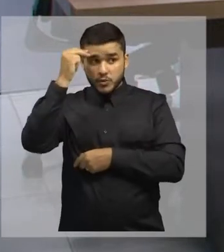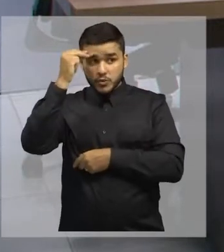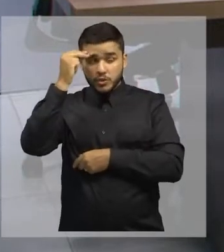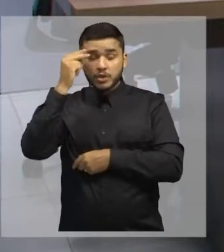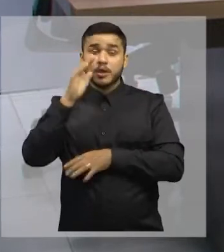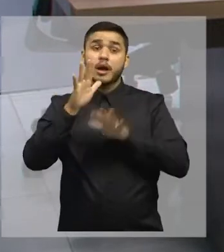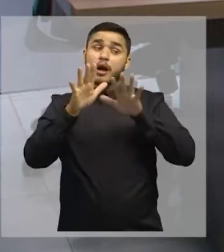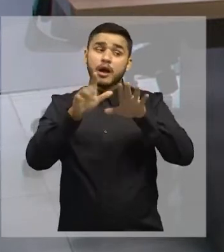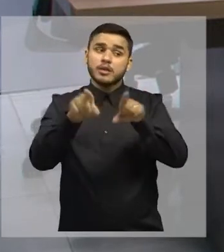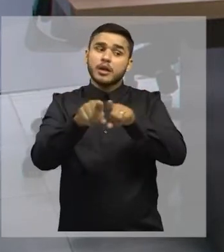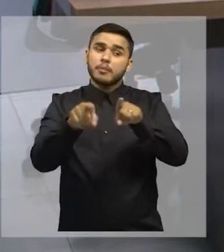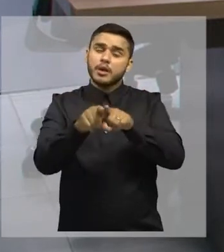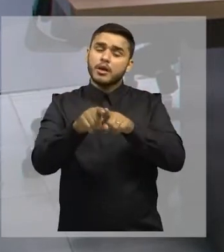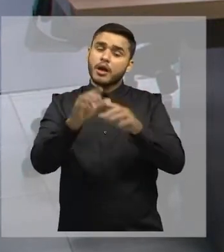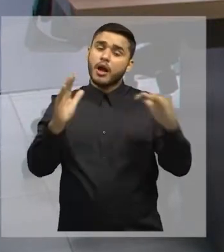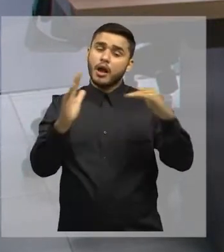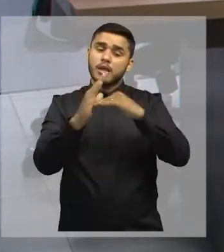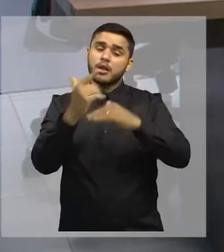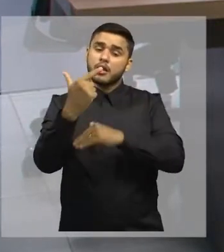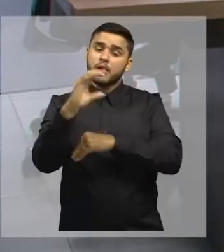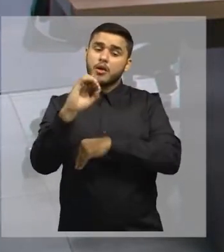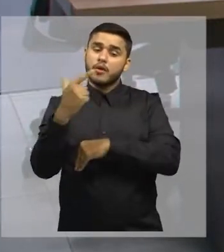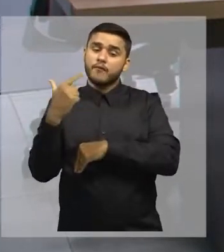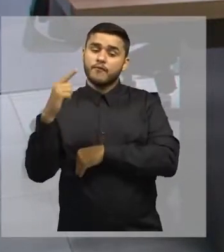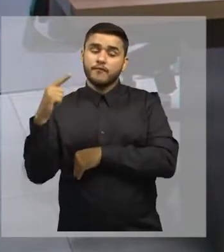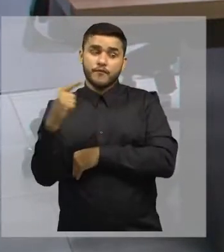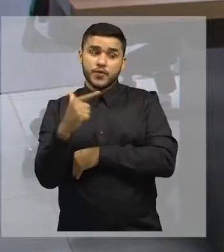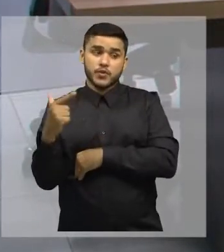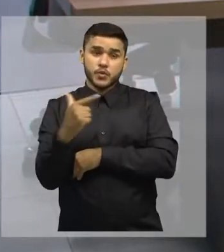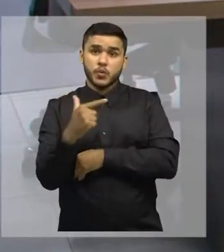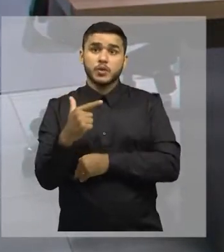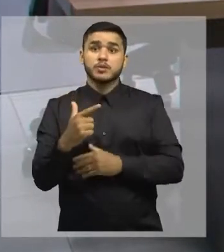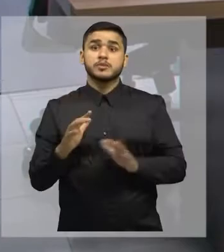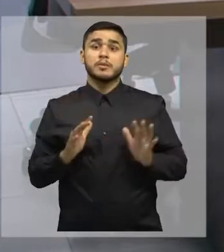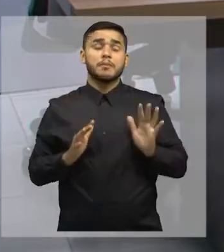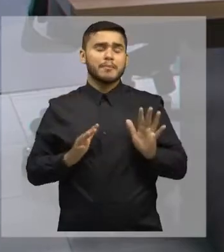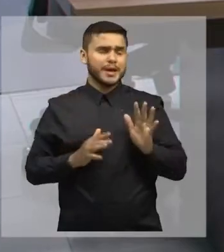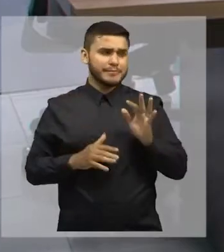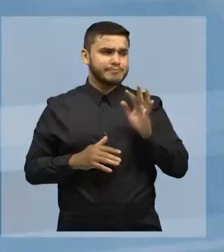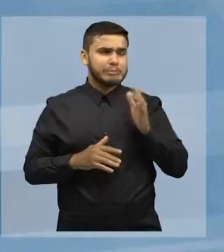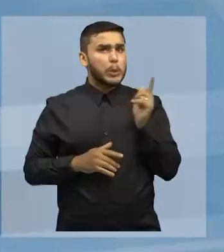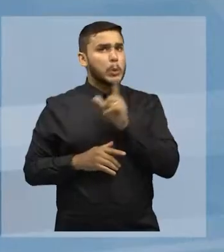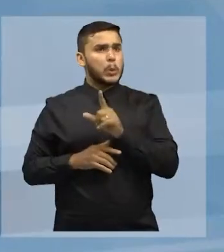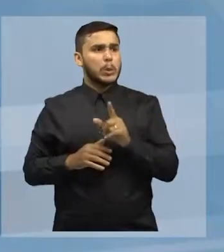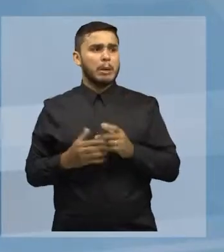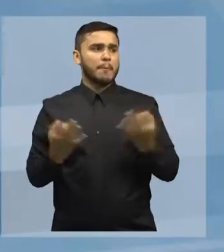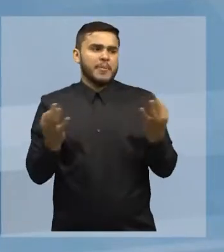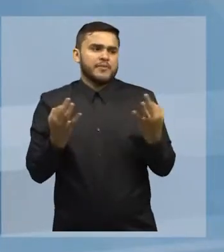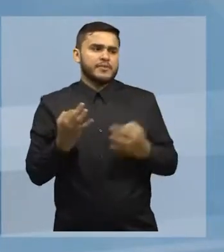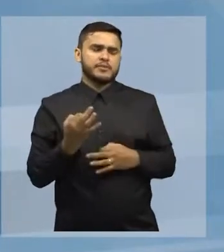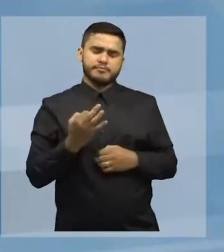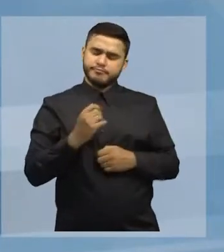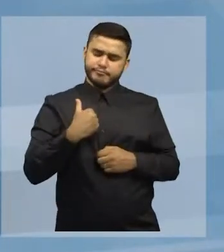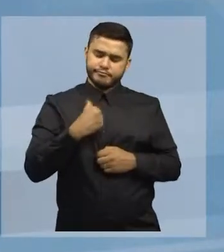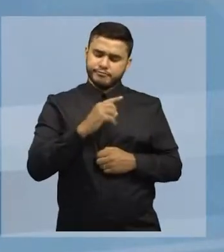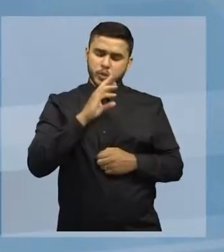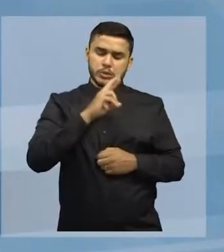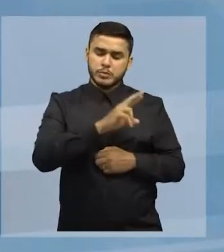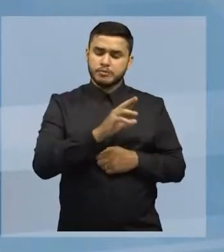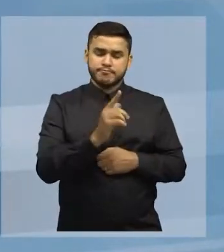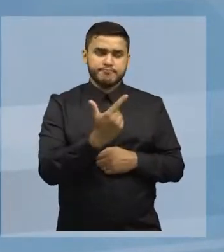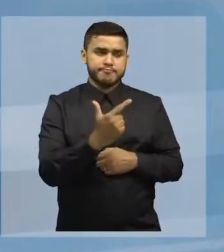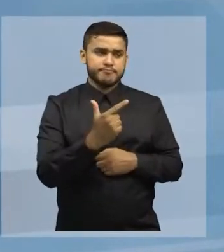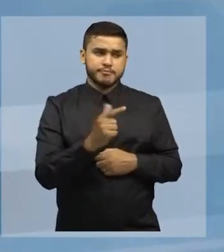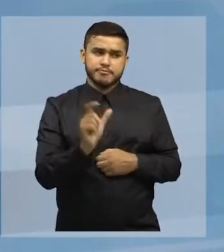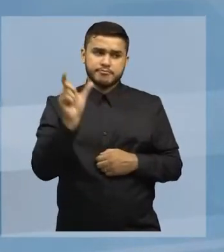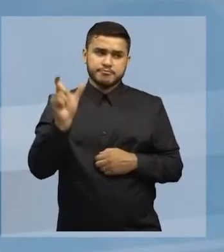está menos ruim a popularidade do que se imaginava, mas não vejo como positiva o atual estágio do presidente em relação à